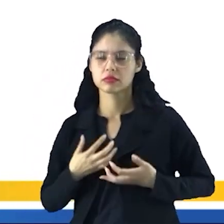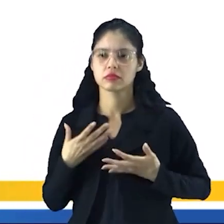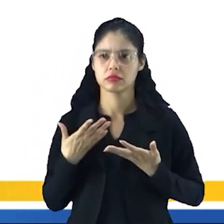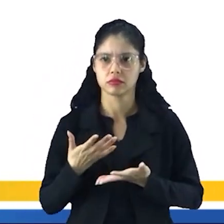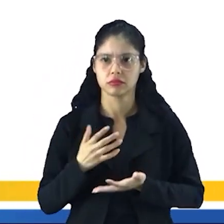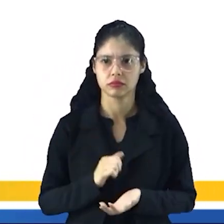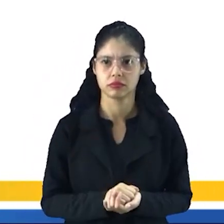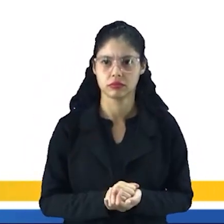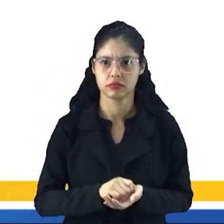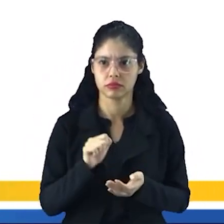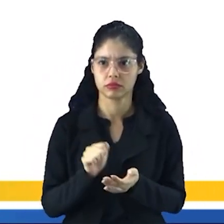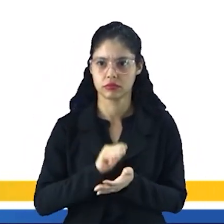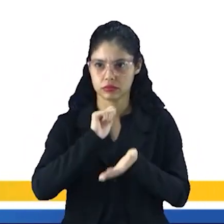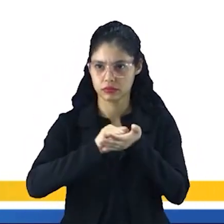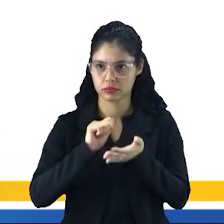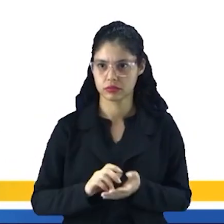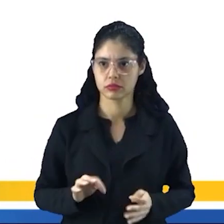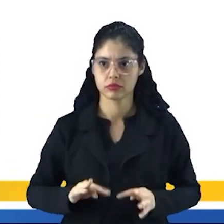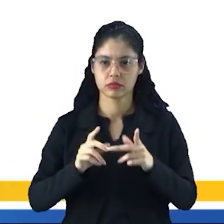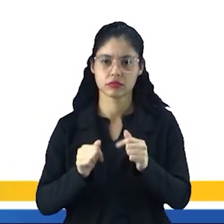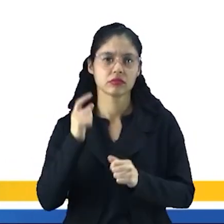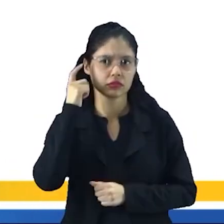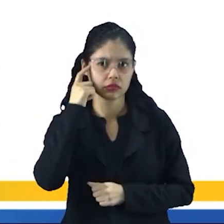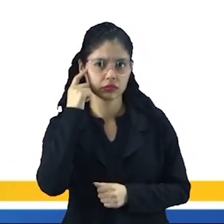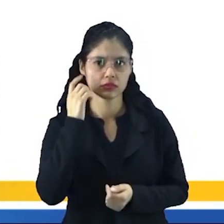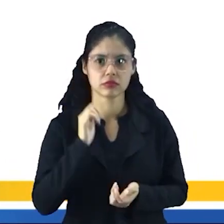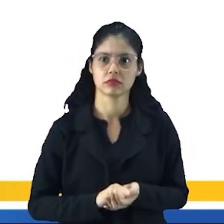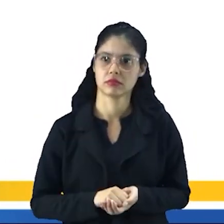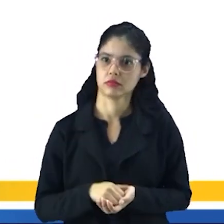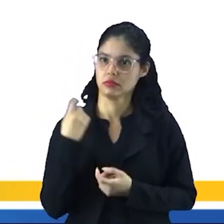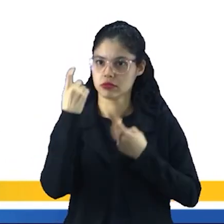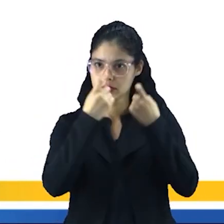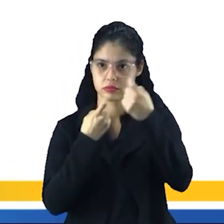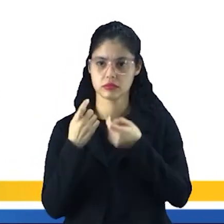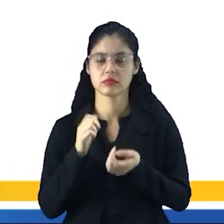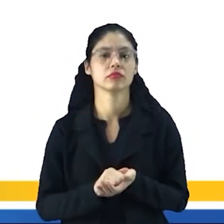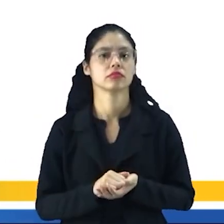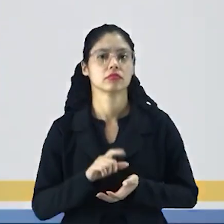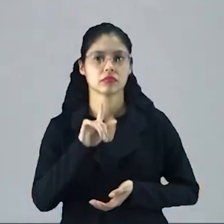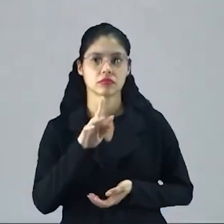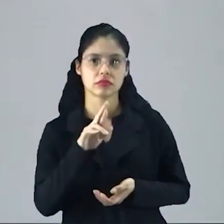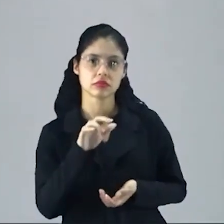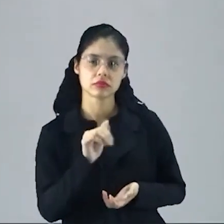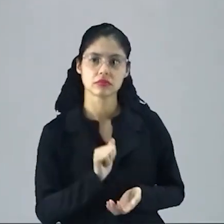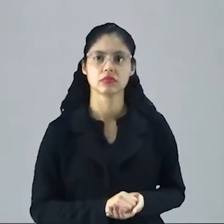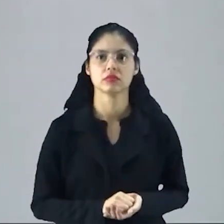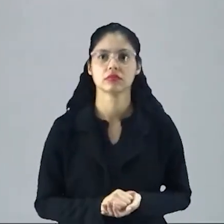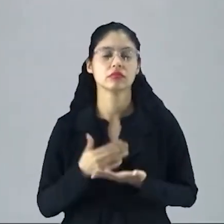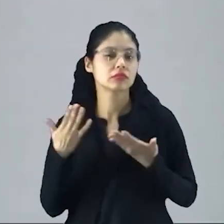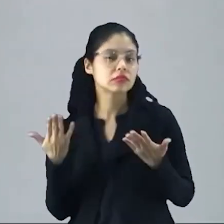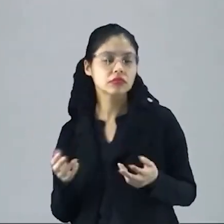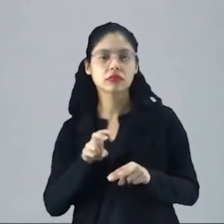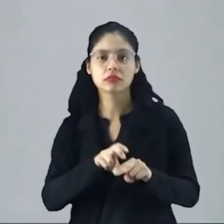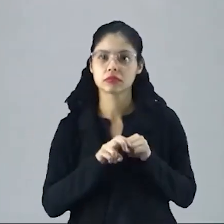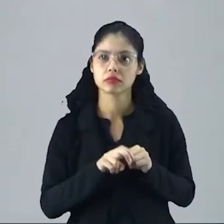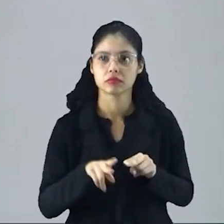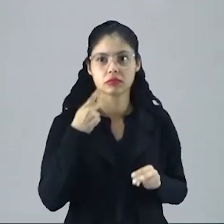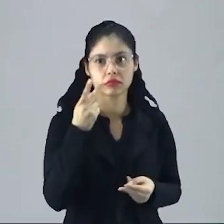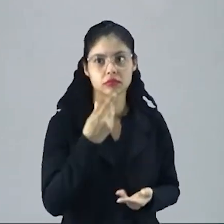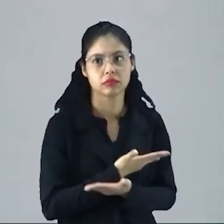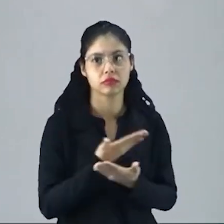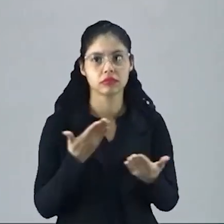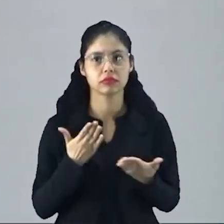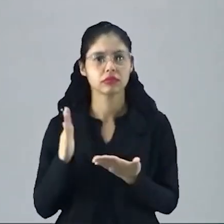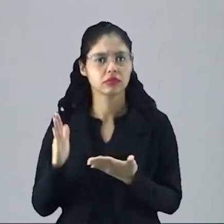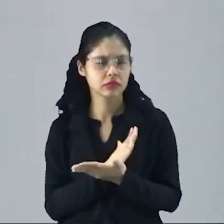pelo impulso, registrando tudo o que lhe vier à mente, sem se preocupar com a lógica. Então, por isso que eu comentei com